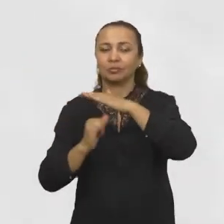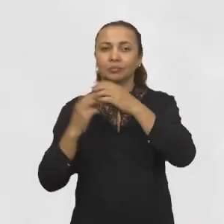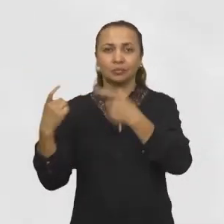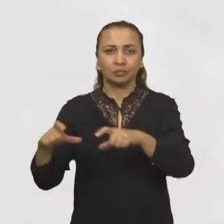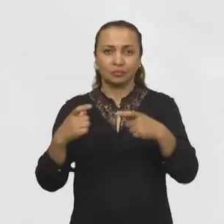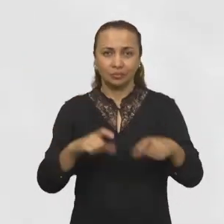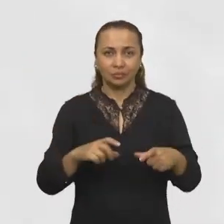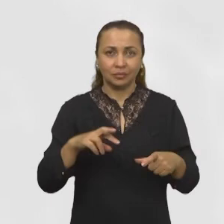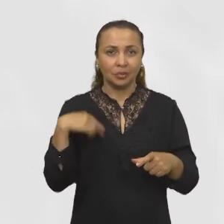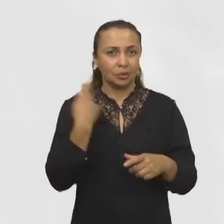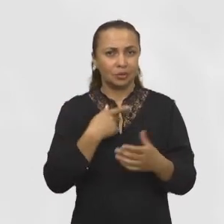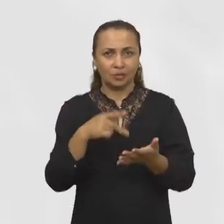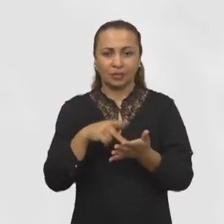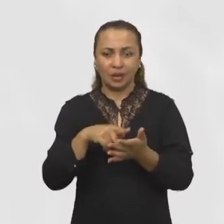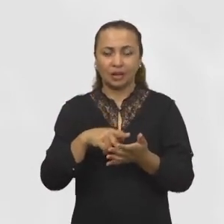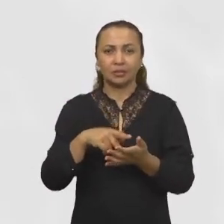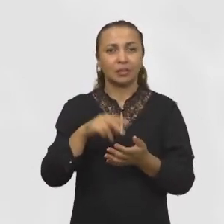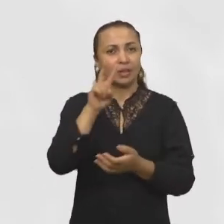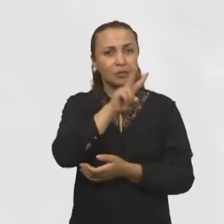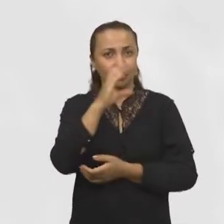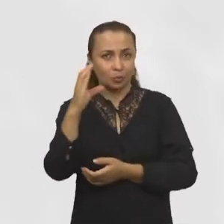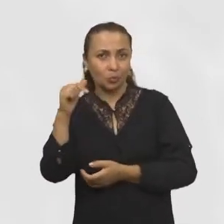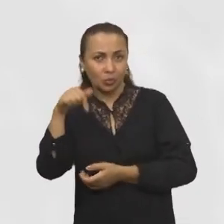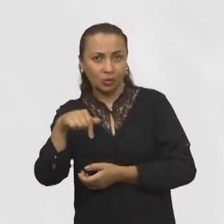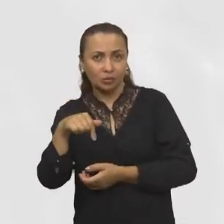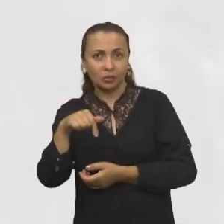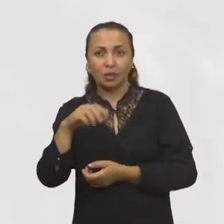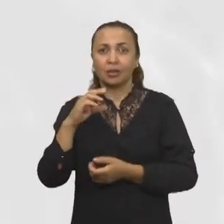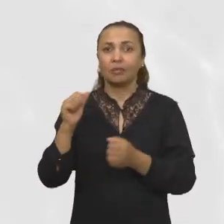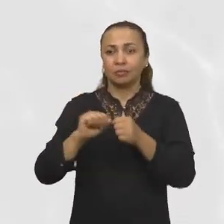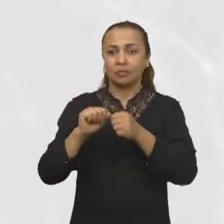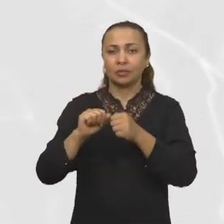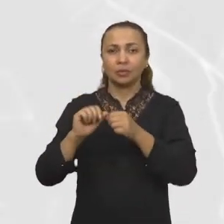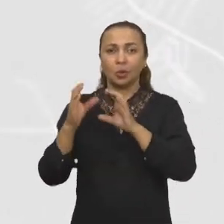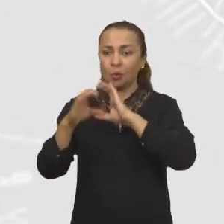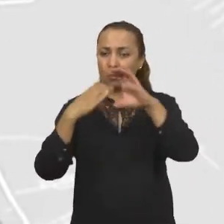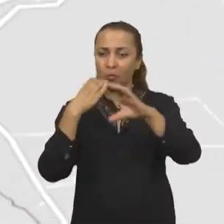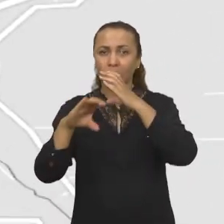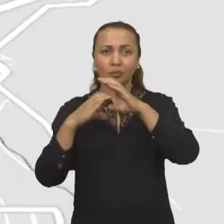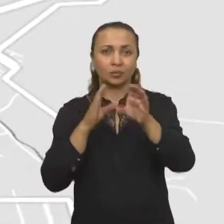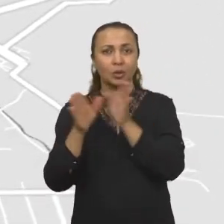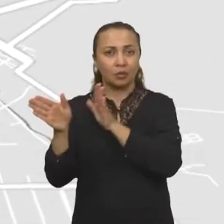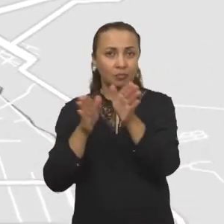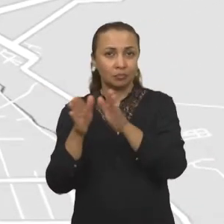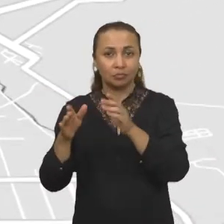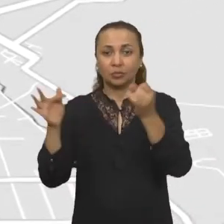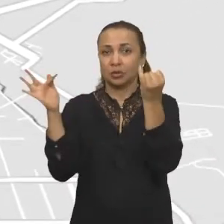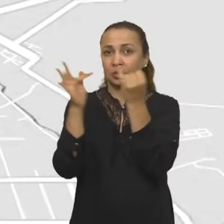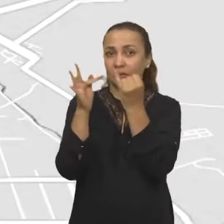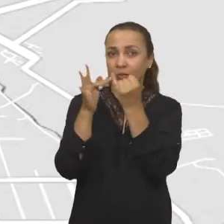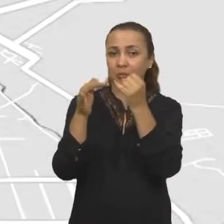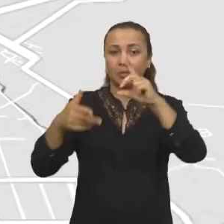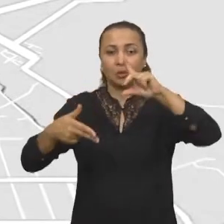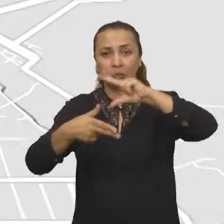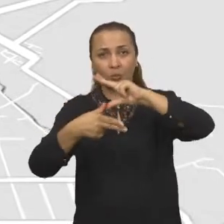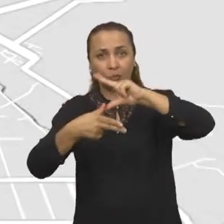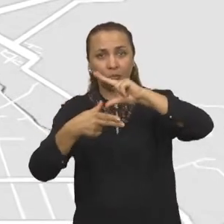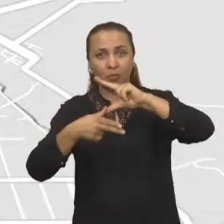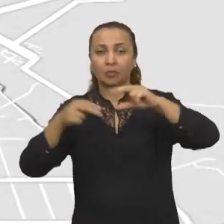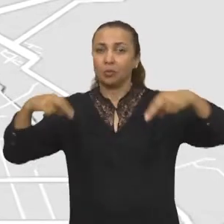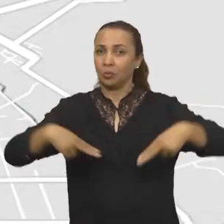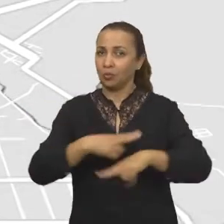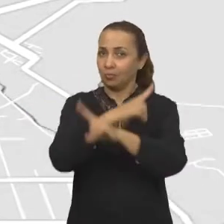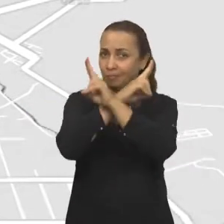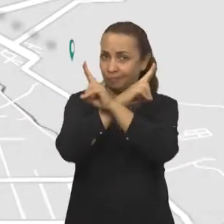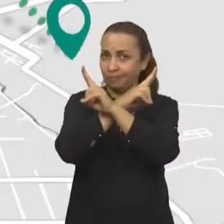locais. No nosso caso, da realidade de Vitória da Conquista, a gente está tendo uma comunicação em alta velocidade entre o IFBA,